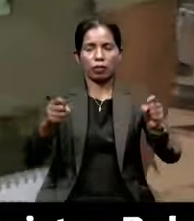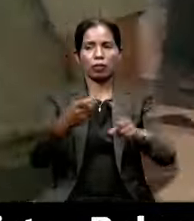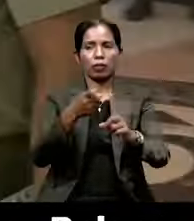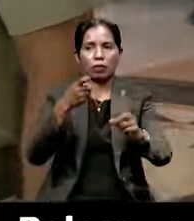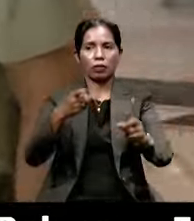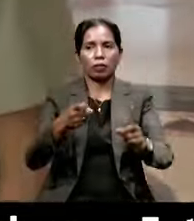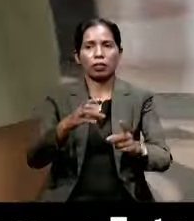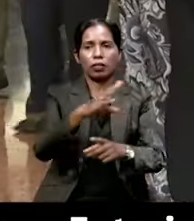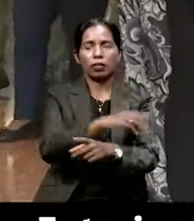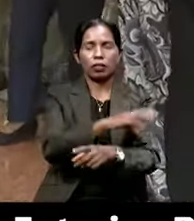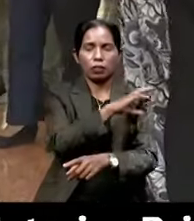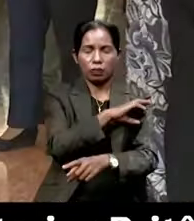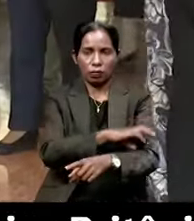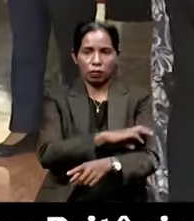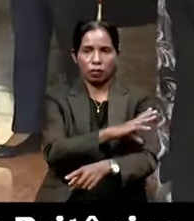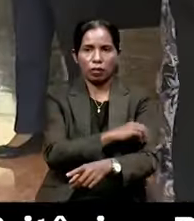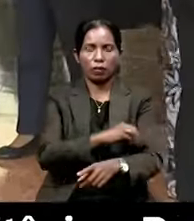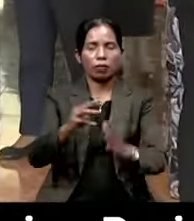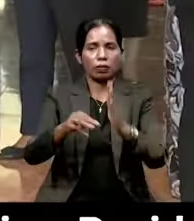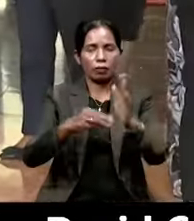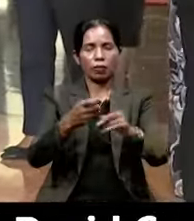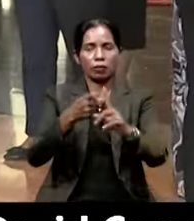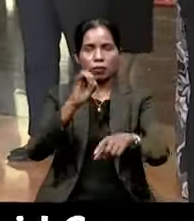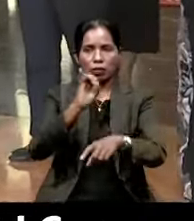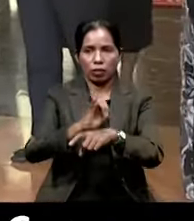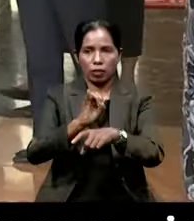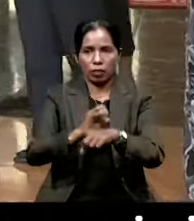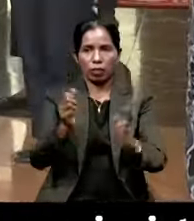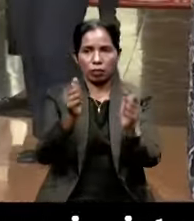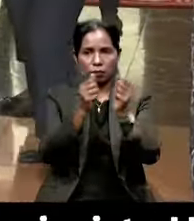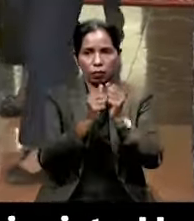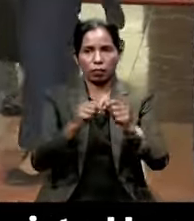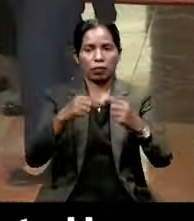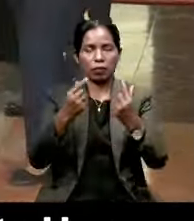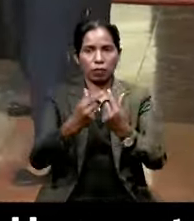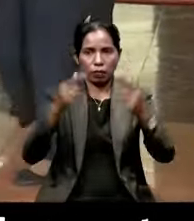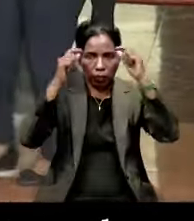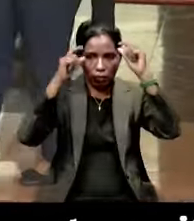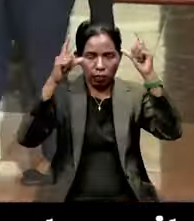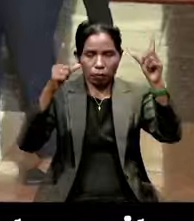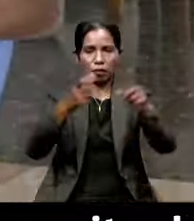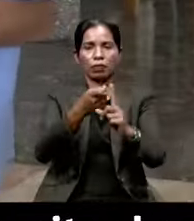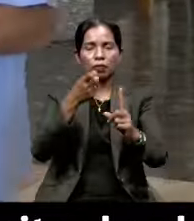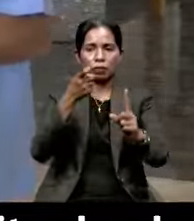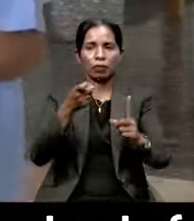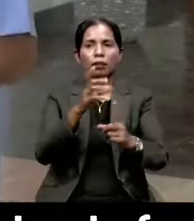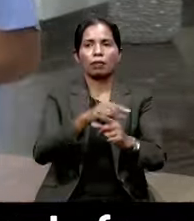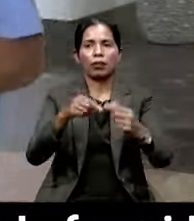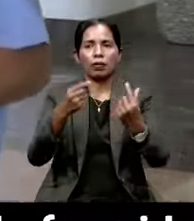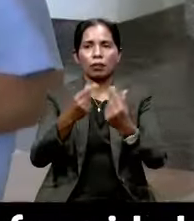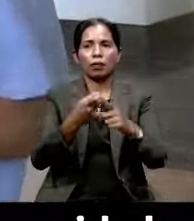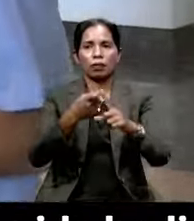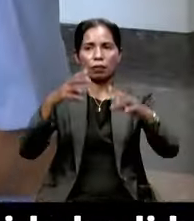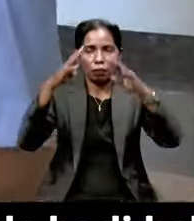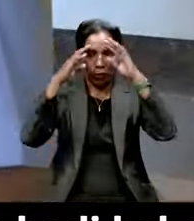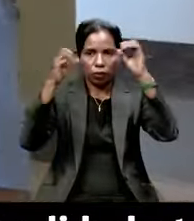Rússia Segurança, protocolo no Média Rússia Vaticano, acompanha Rússia Equipa Timor-Leste, NB composto Rússia, Equipa Rússia